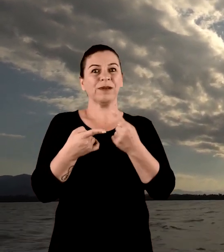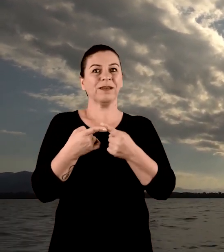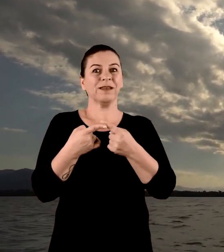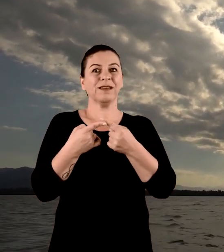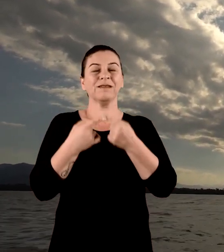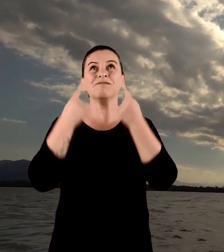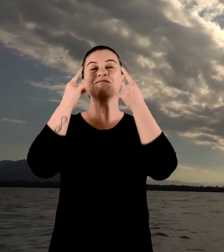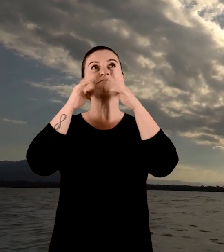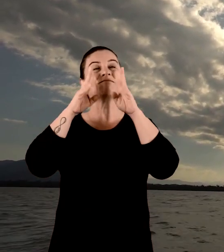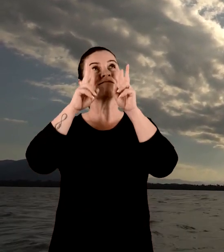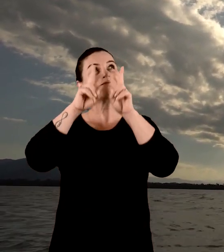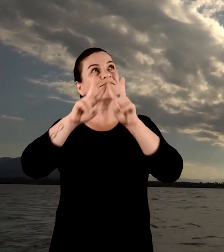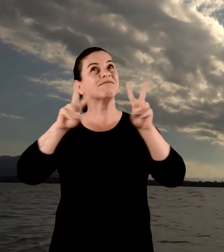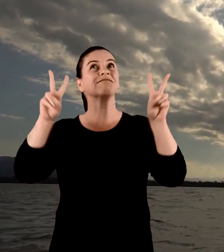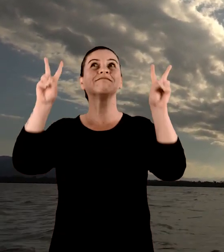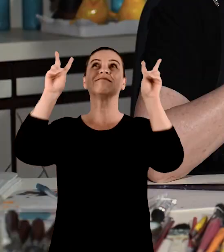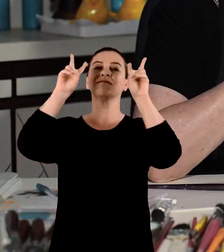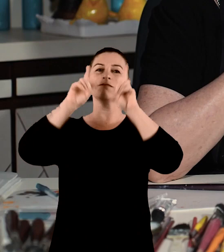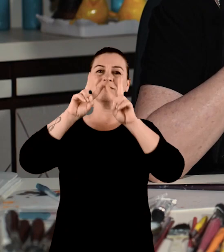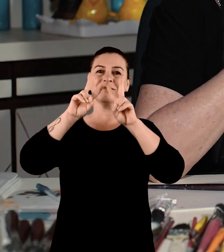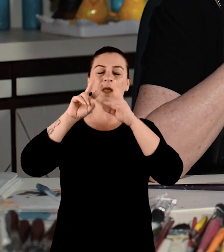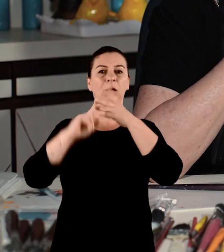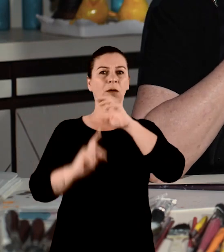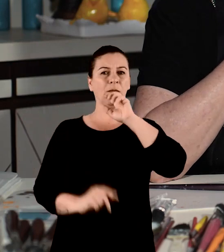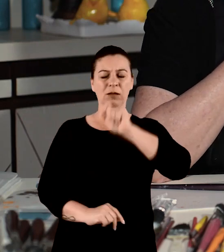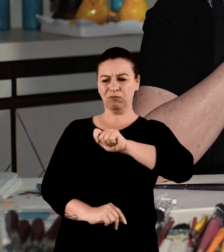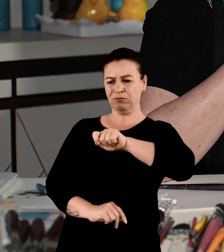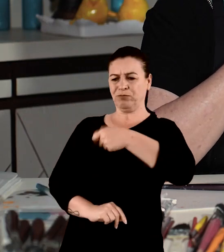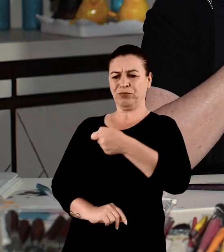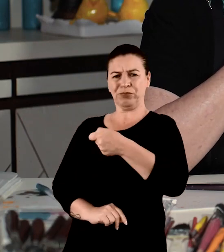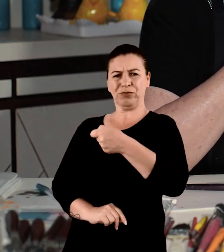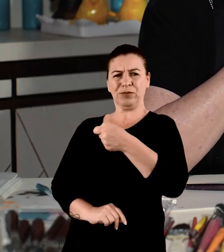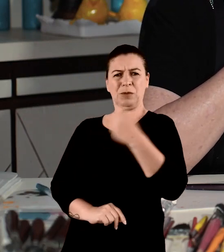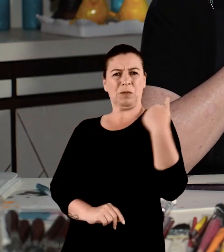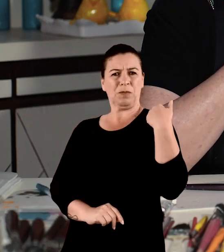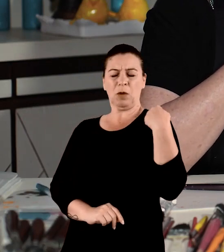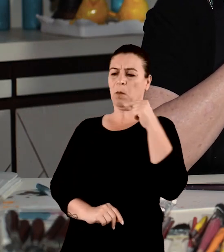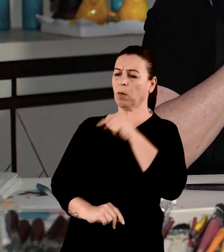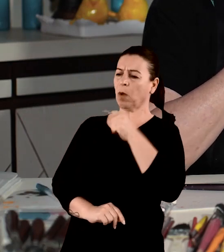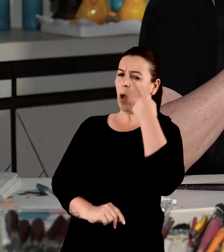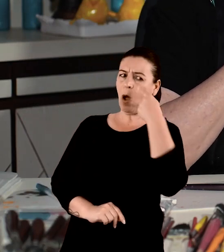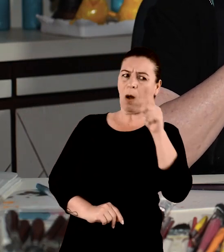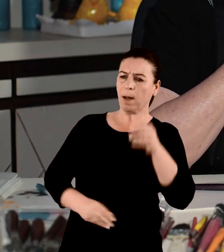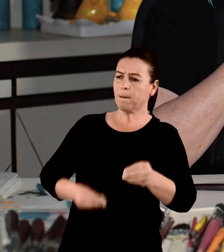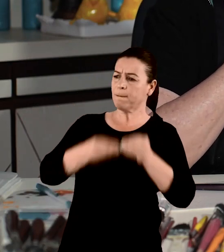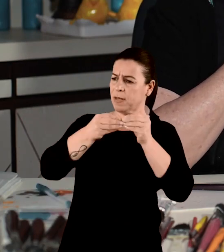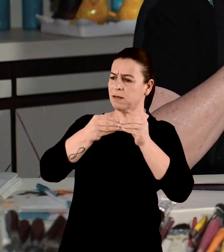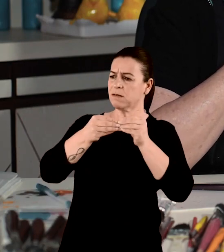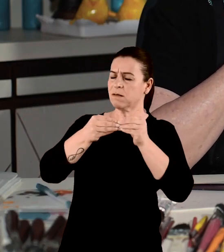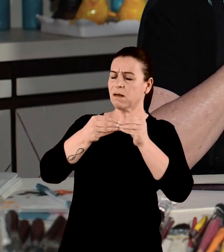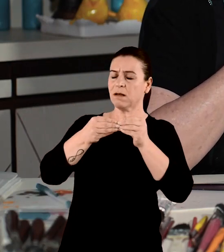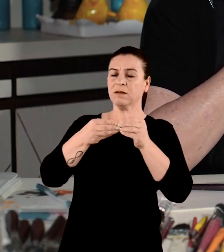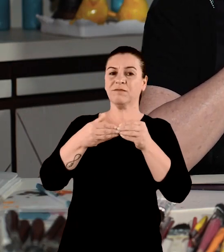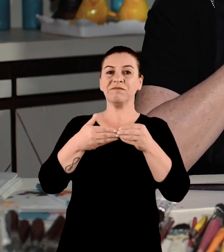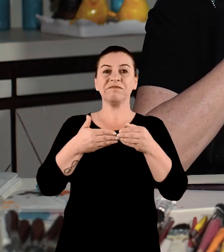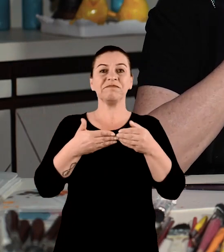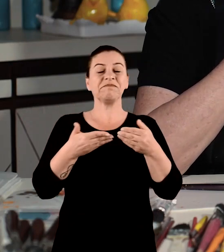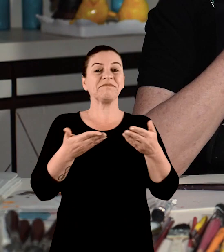tem seres celestiais. E eu levei muito beliscão, levei muito cutucão, presta atenção na missa,